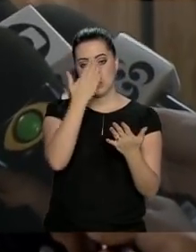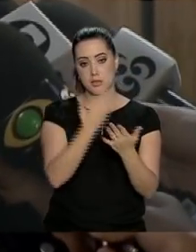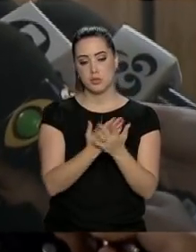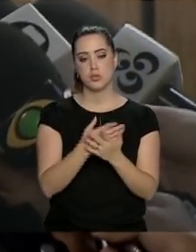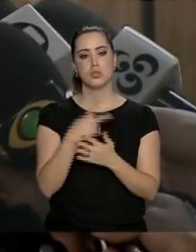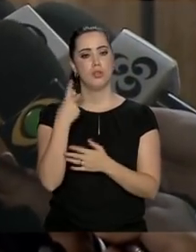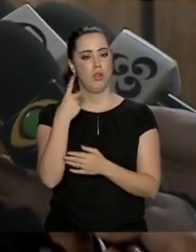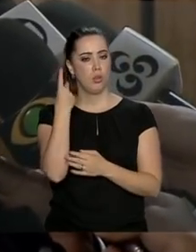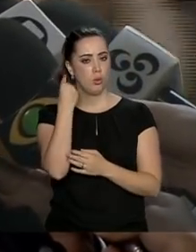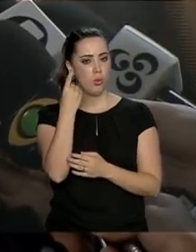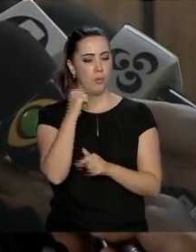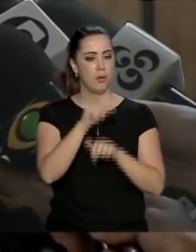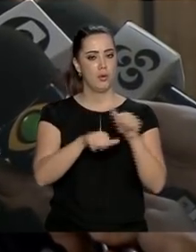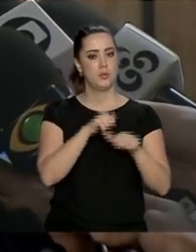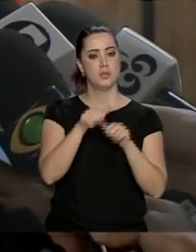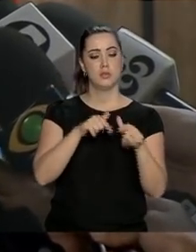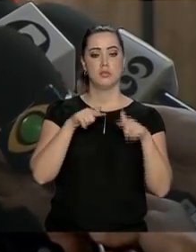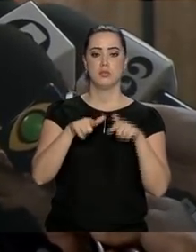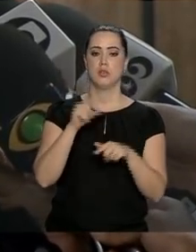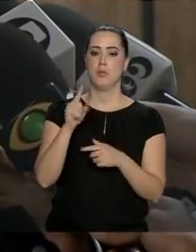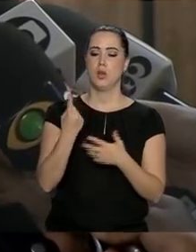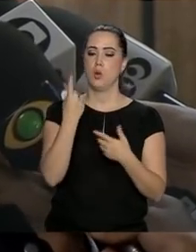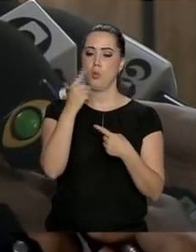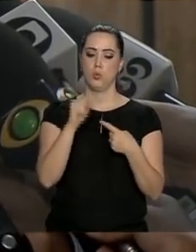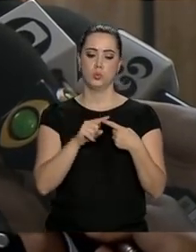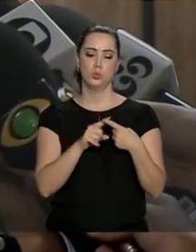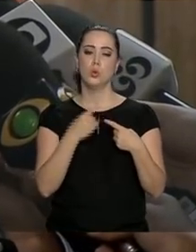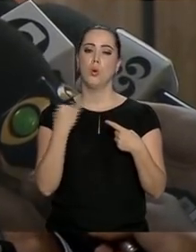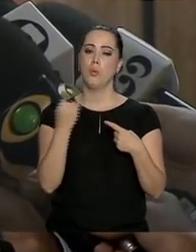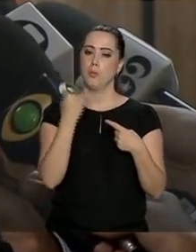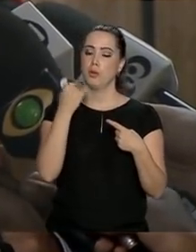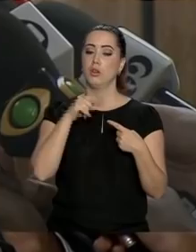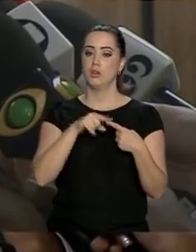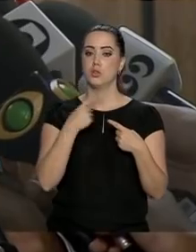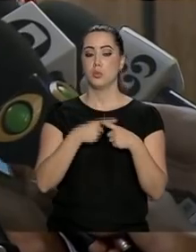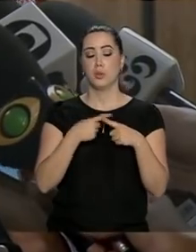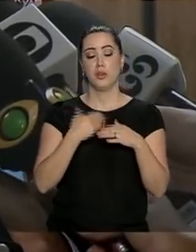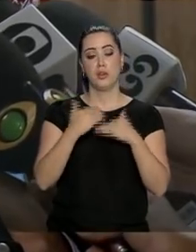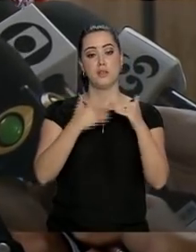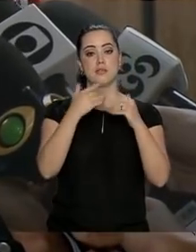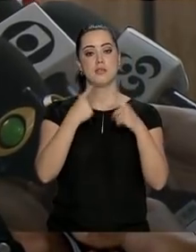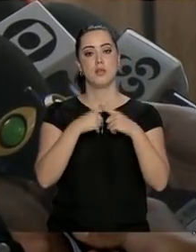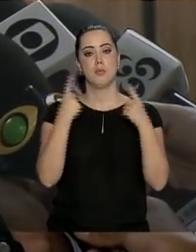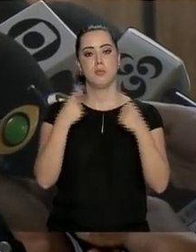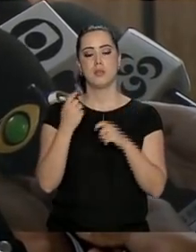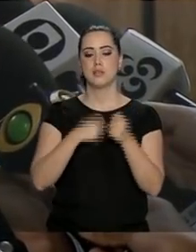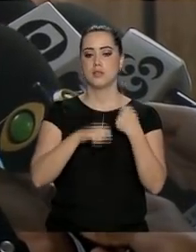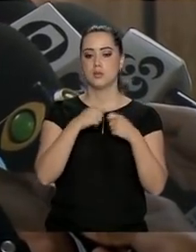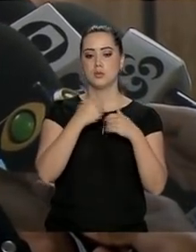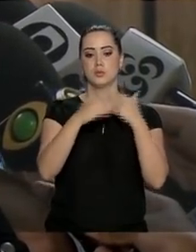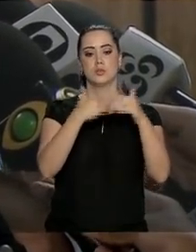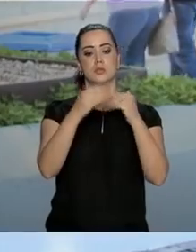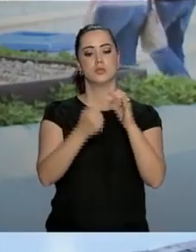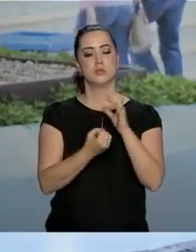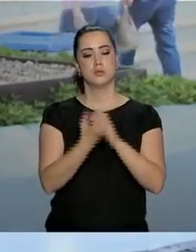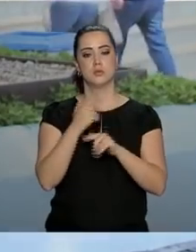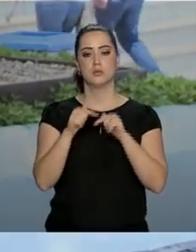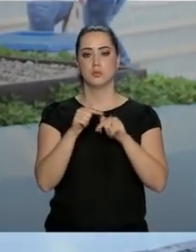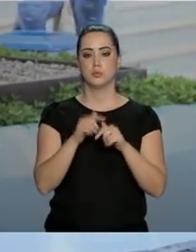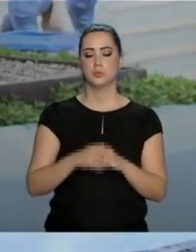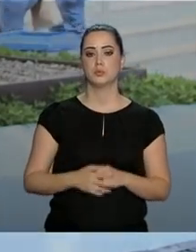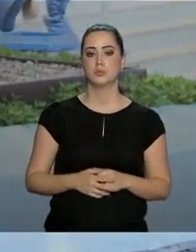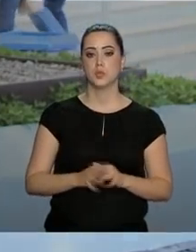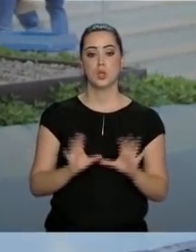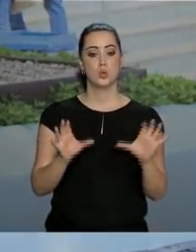reforma trabalhista é um dos fatores, né? Mas a economia brasileira é quem determinará o ritmo de criação de empregos. E entre